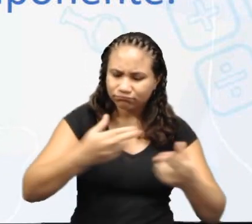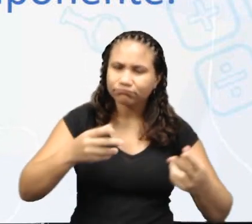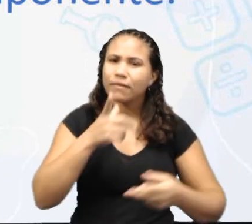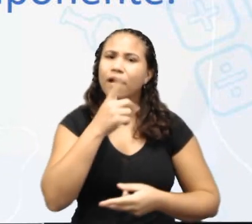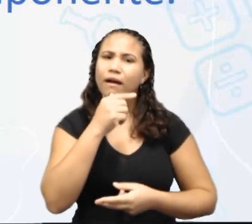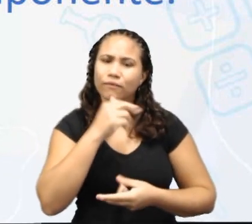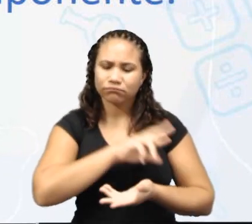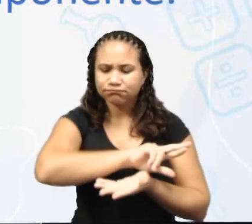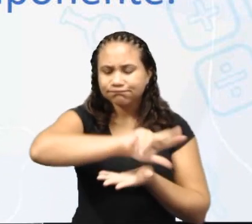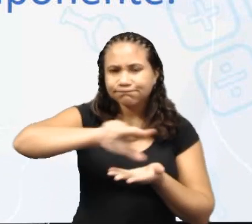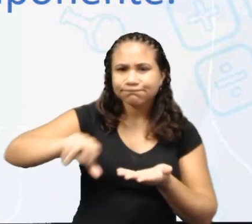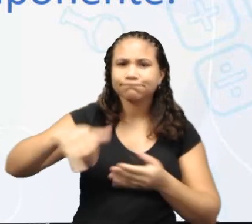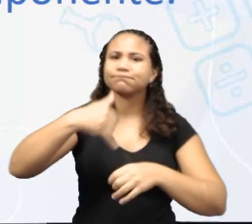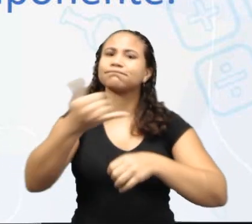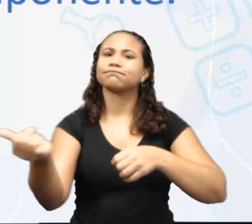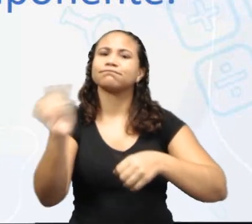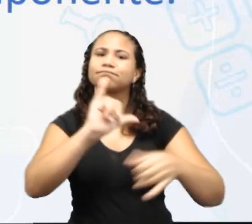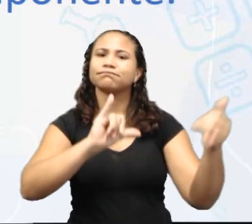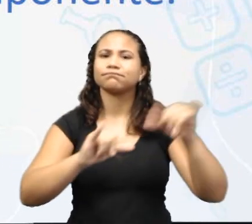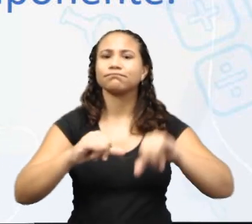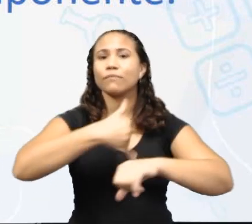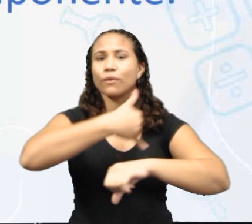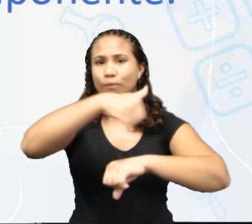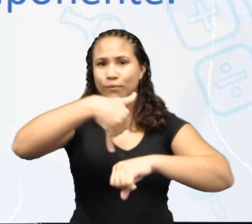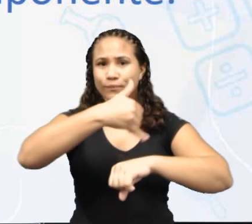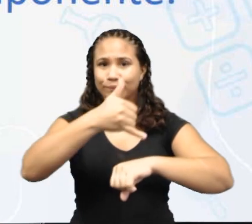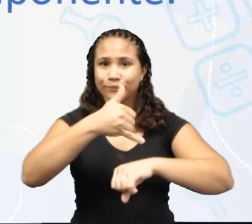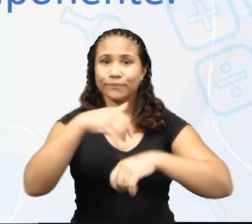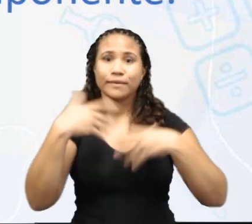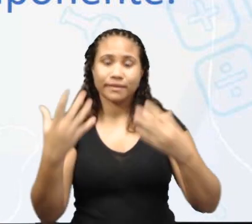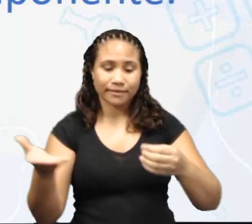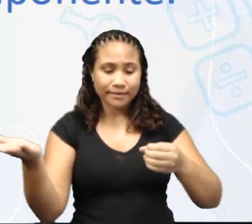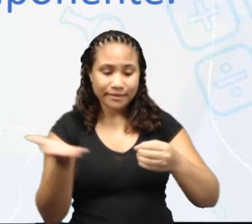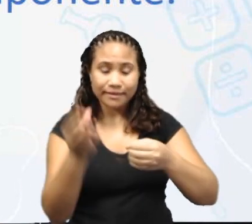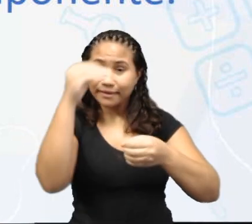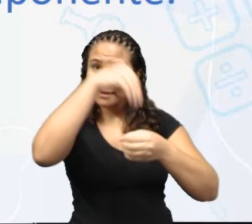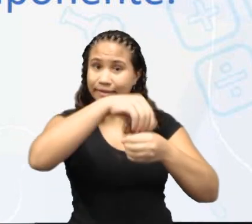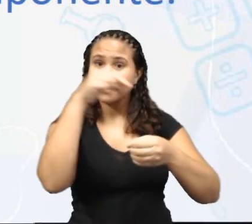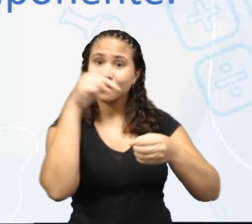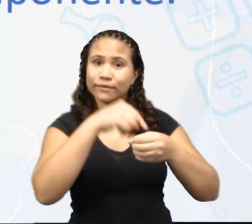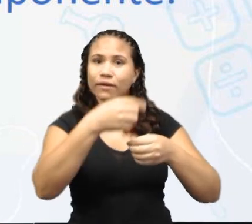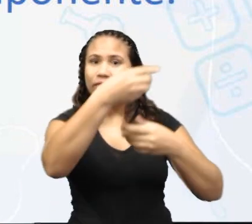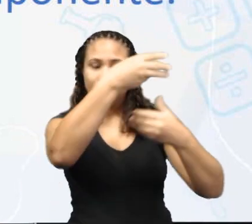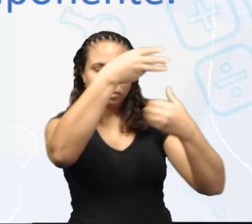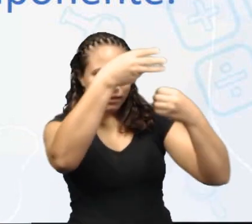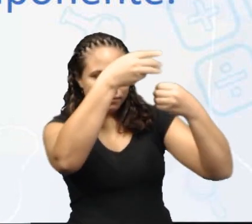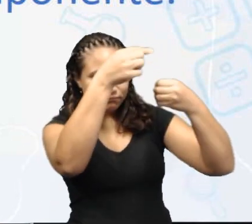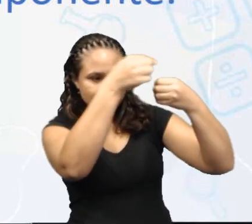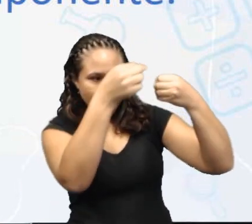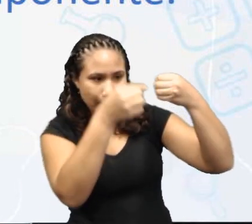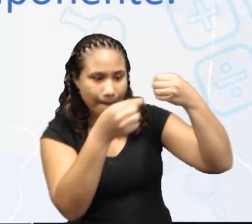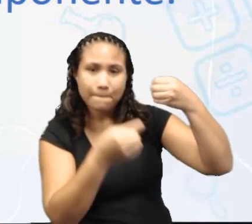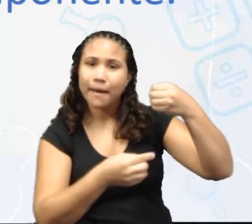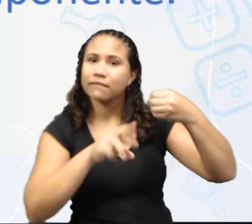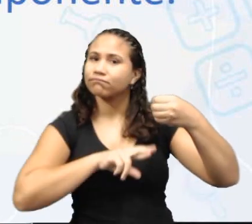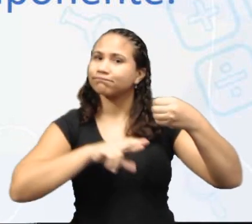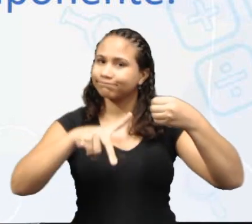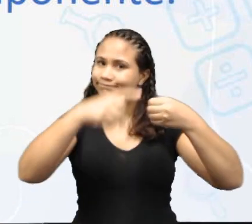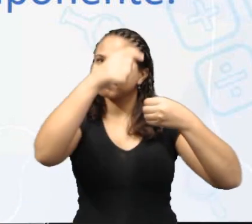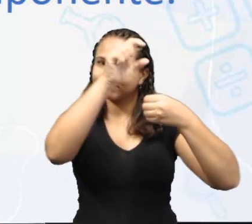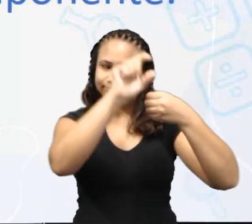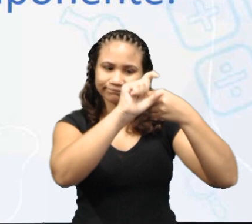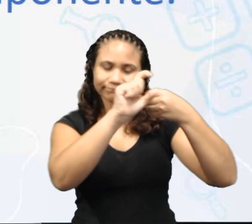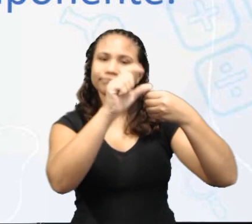e diferentes das partículas do óleo. Então, nesse recipiente, nós temos pelo menos 3 tipos de partículas diferentes.